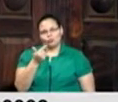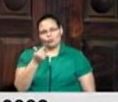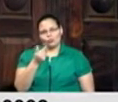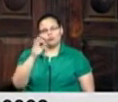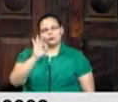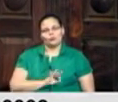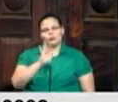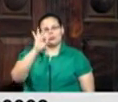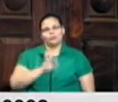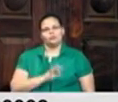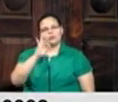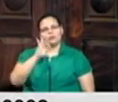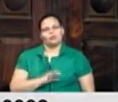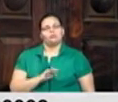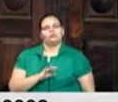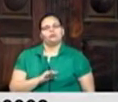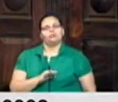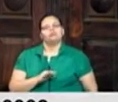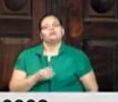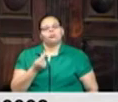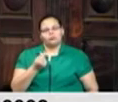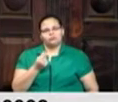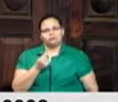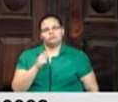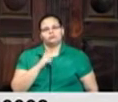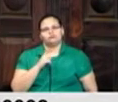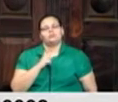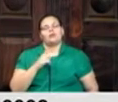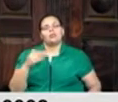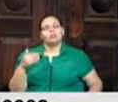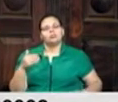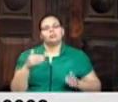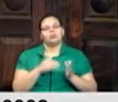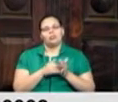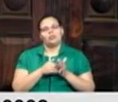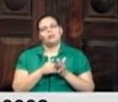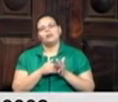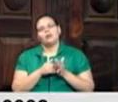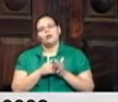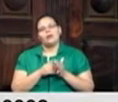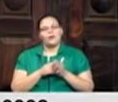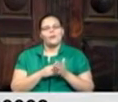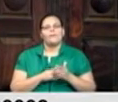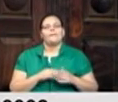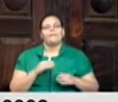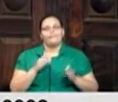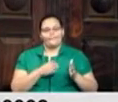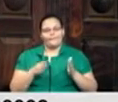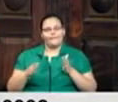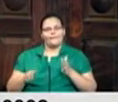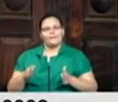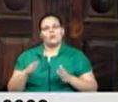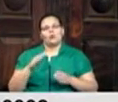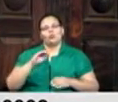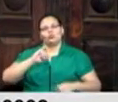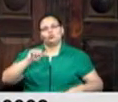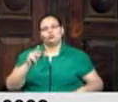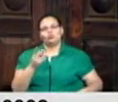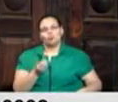12% da receita corrente líquida, até o bimestre